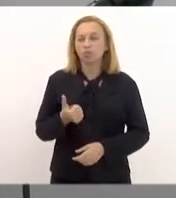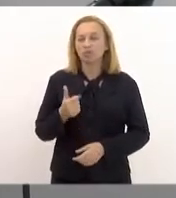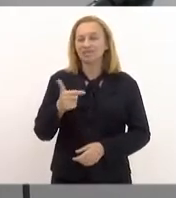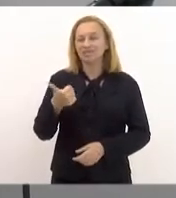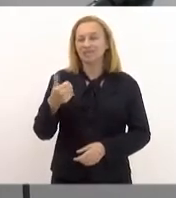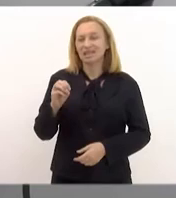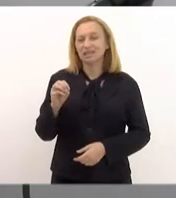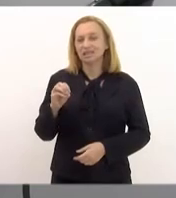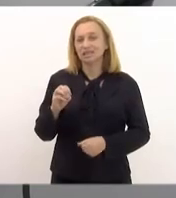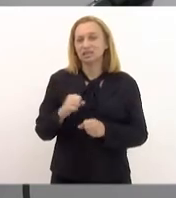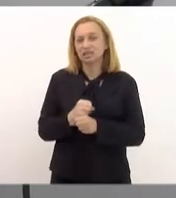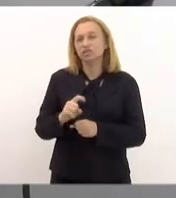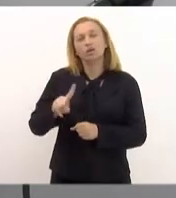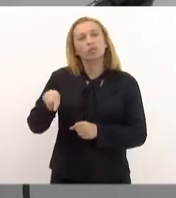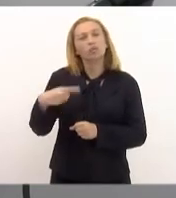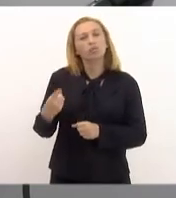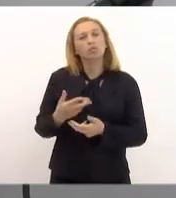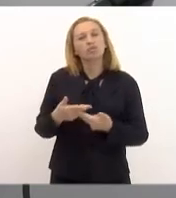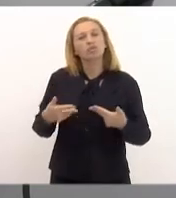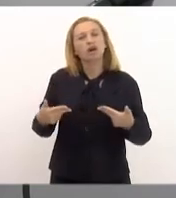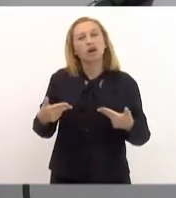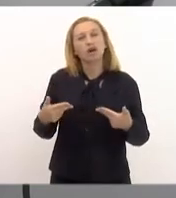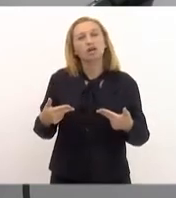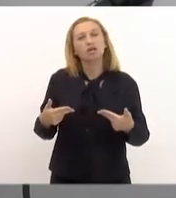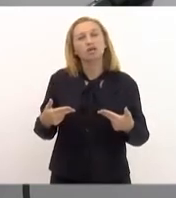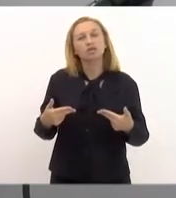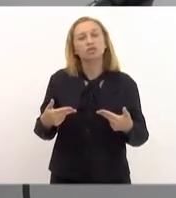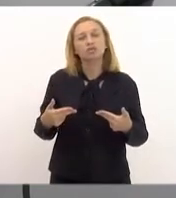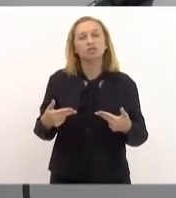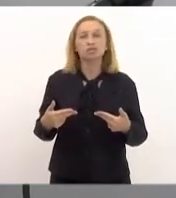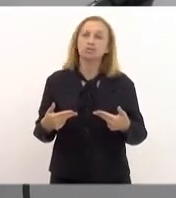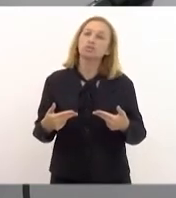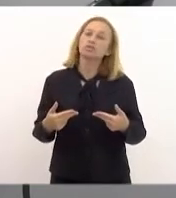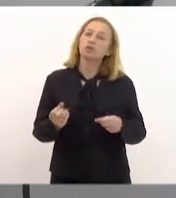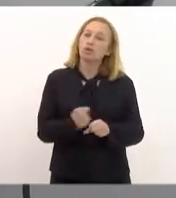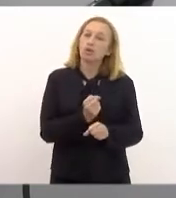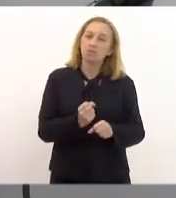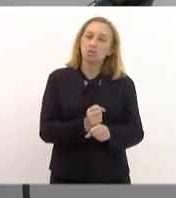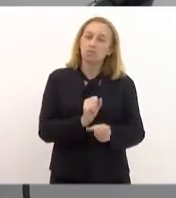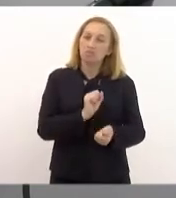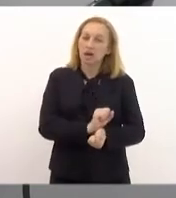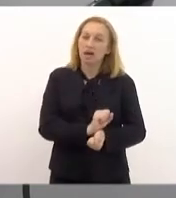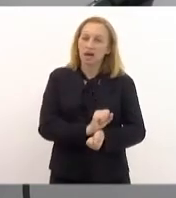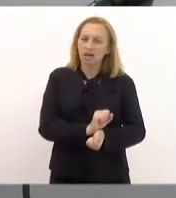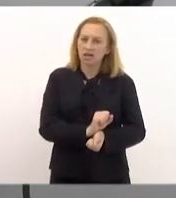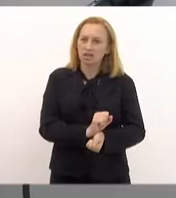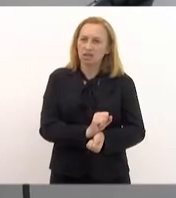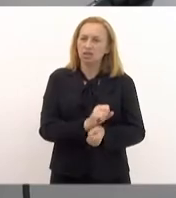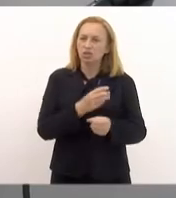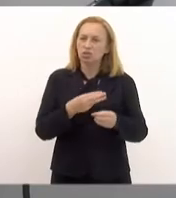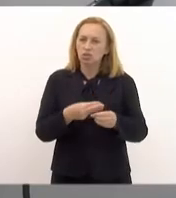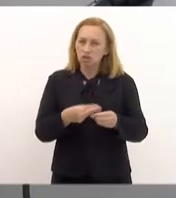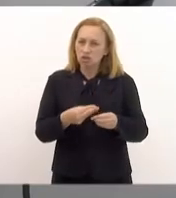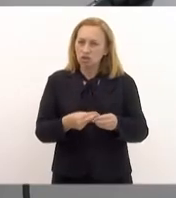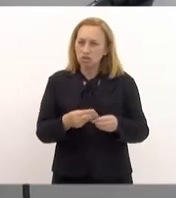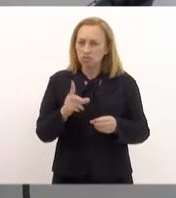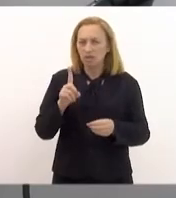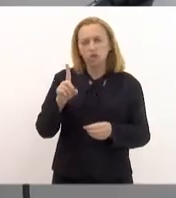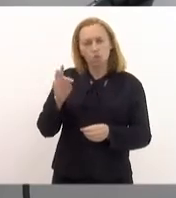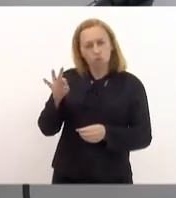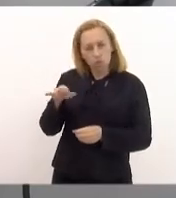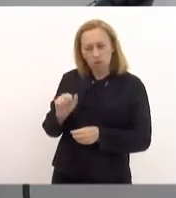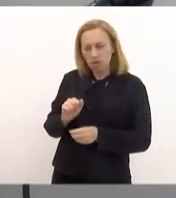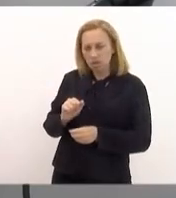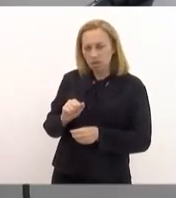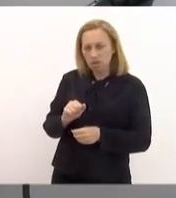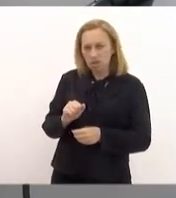depois, várias etapas ainda inconclusas, né? E os municípios, não só da Dutra e da Washington Luiz. Né? Enfim,